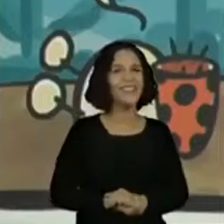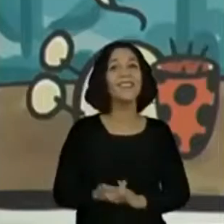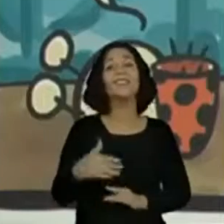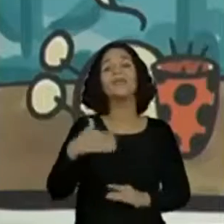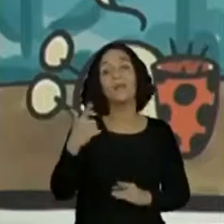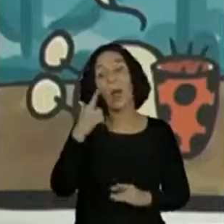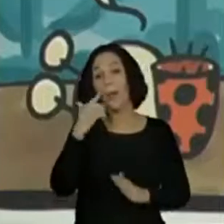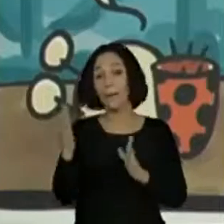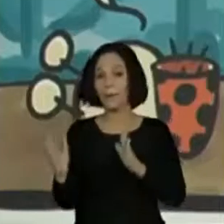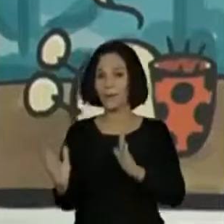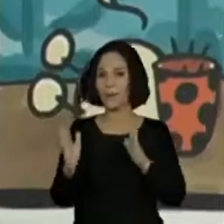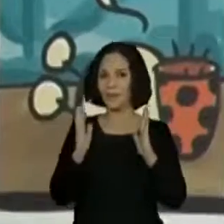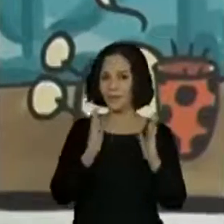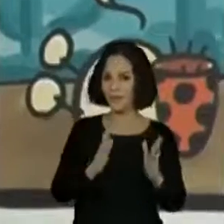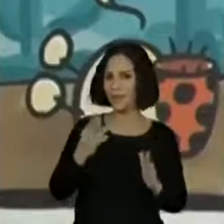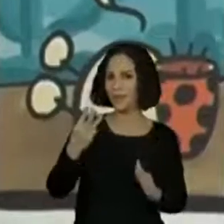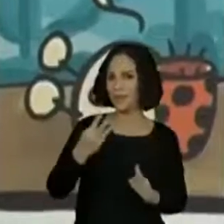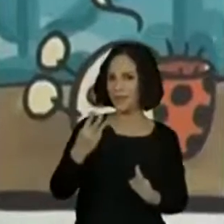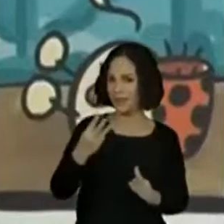a próxima.